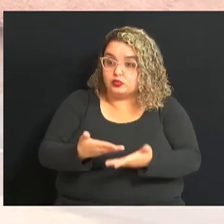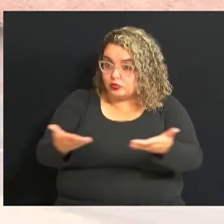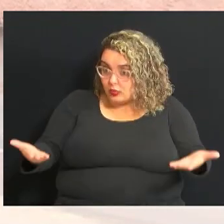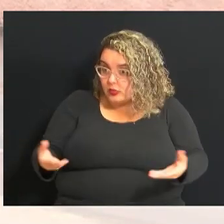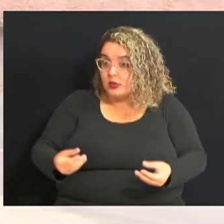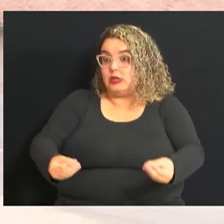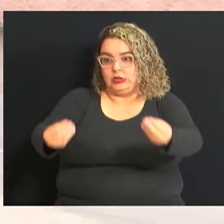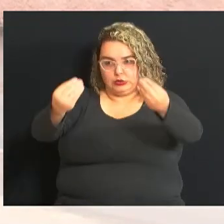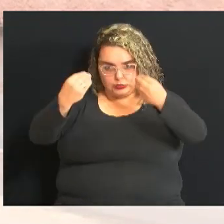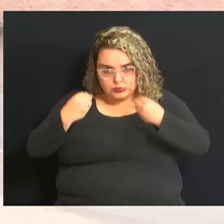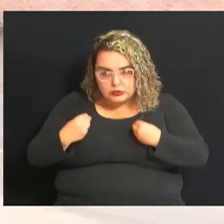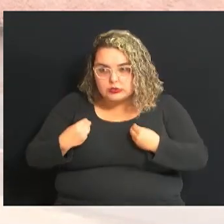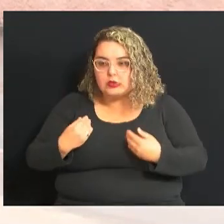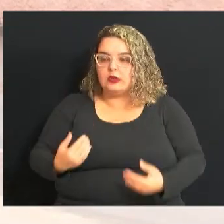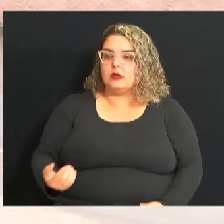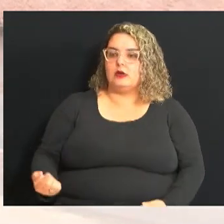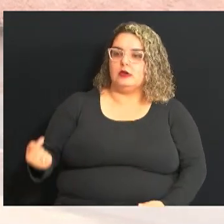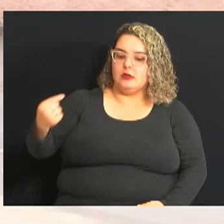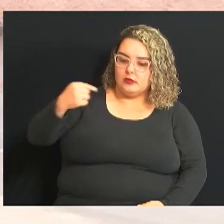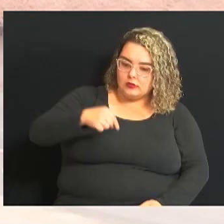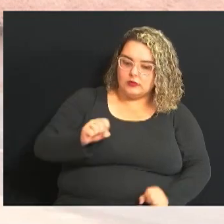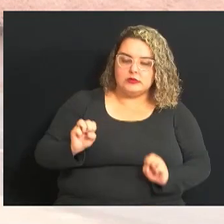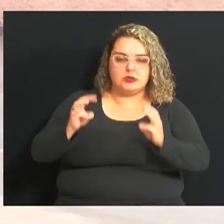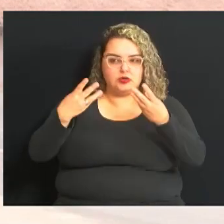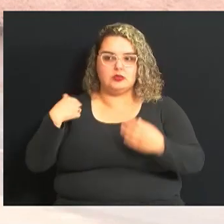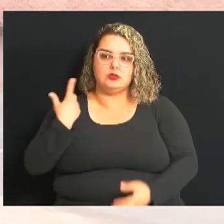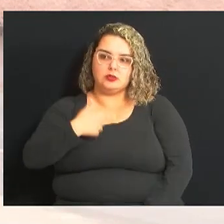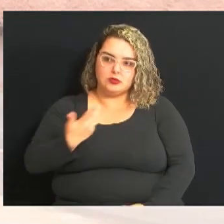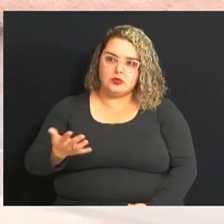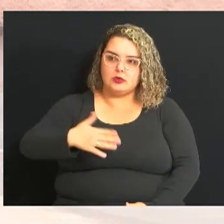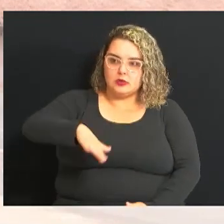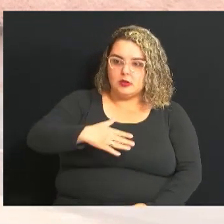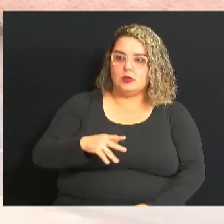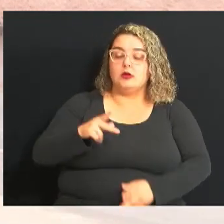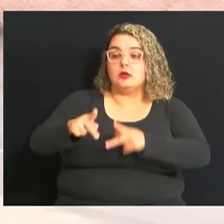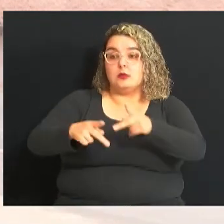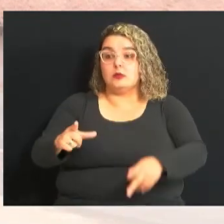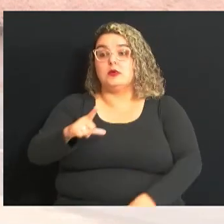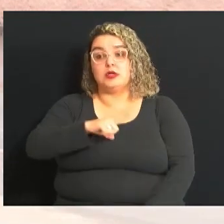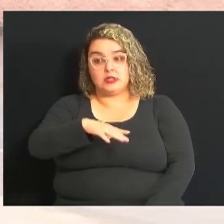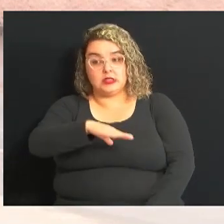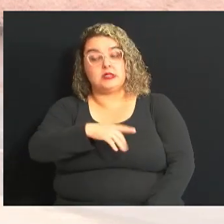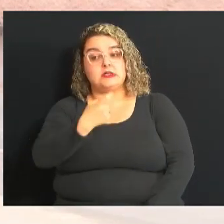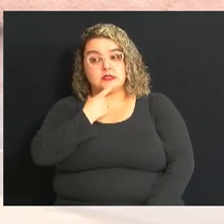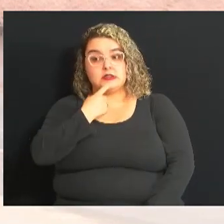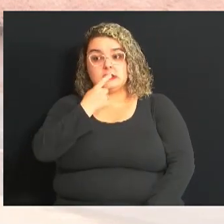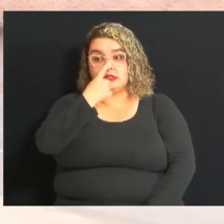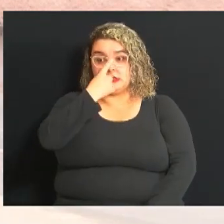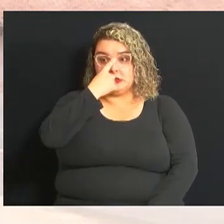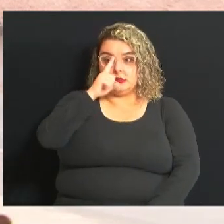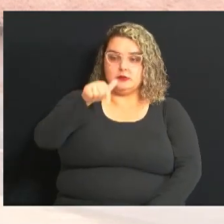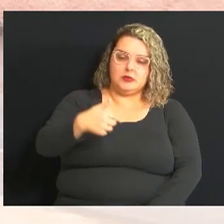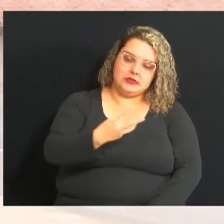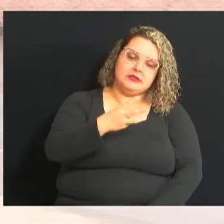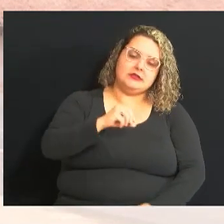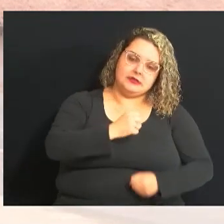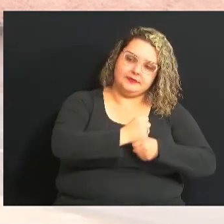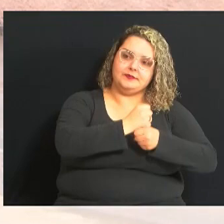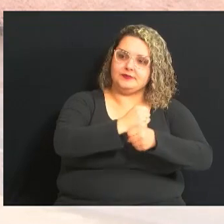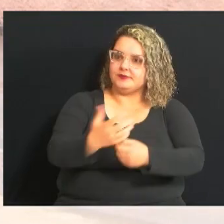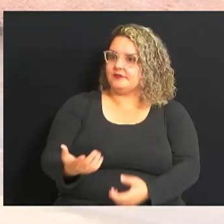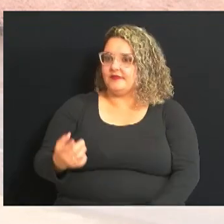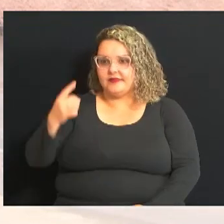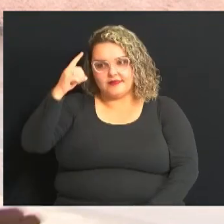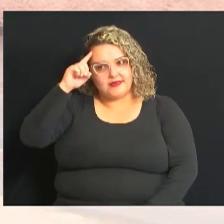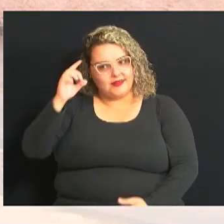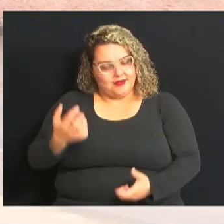proporcionam, vindo fazer show na nossa região, e nosso grande público a gente também tem aqui na cidade de Campinas, no decorrer desses 30 anos. Ao dia que você não tiver mais o friozinho